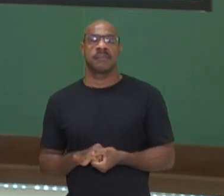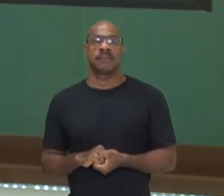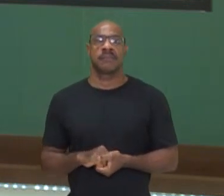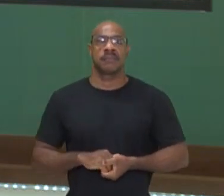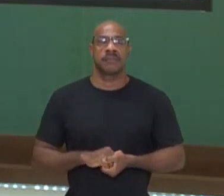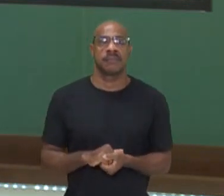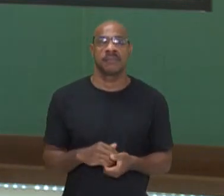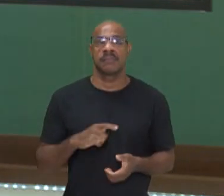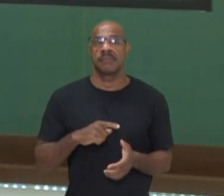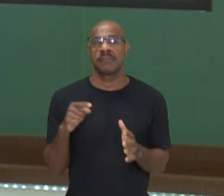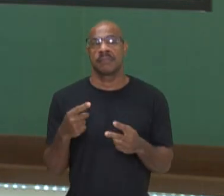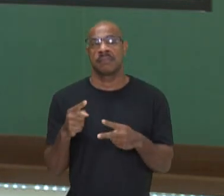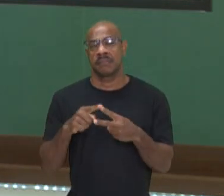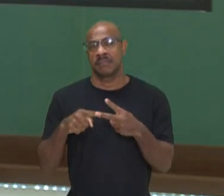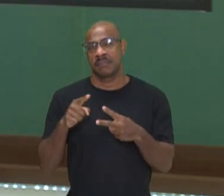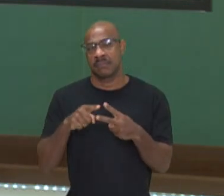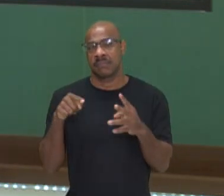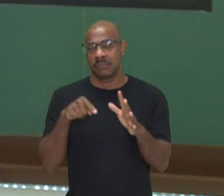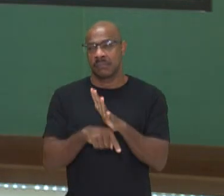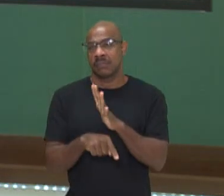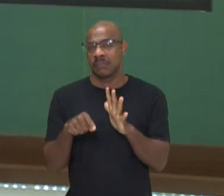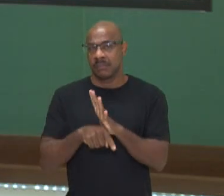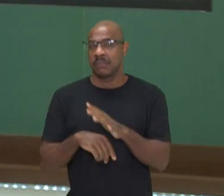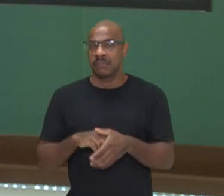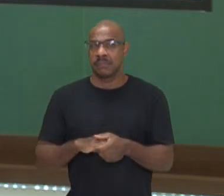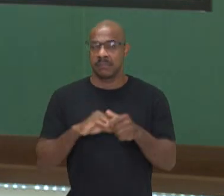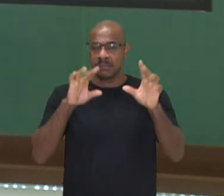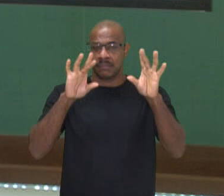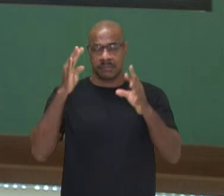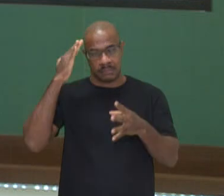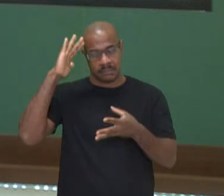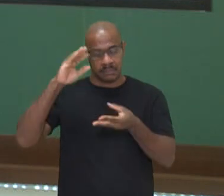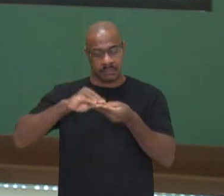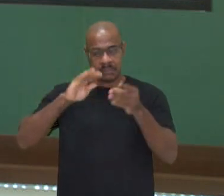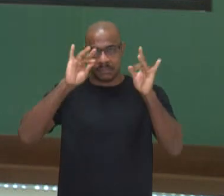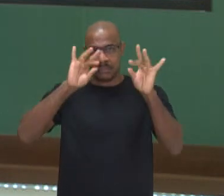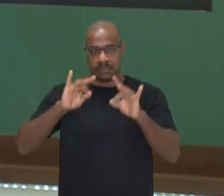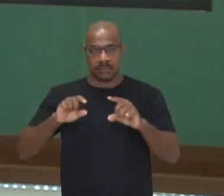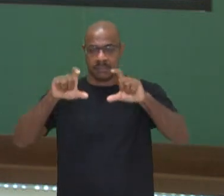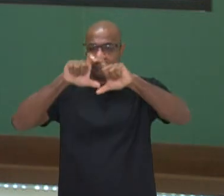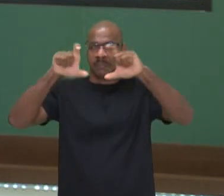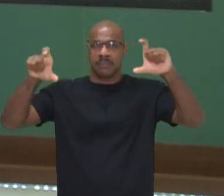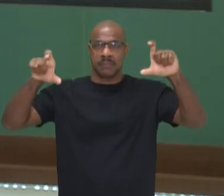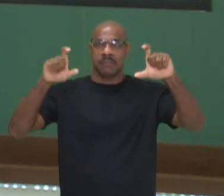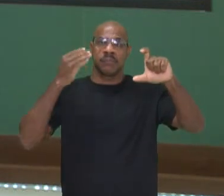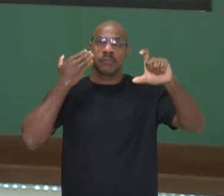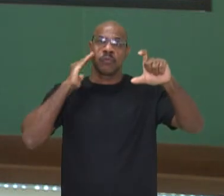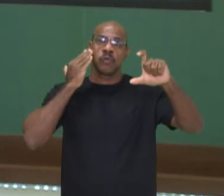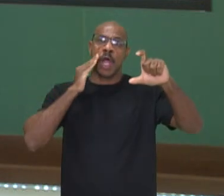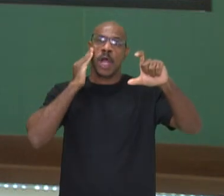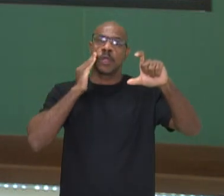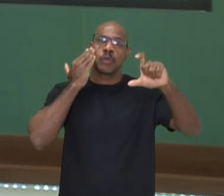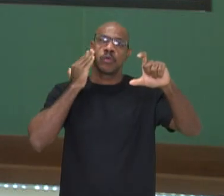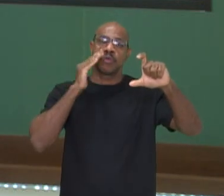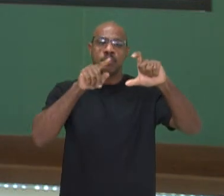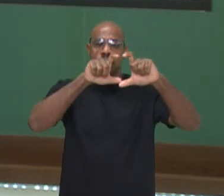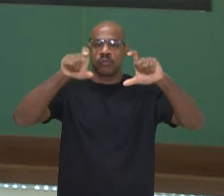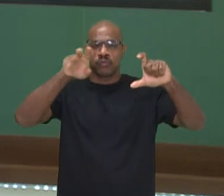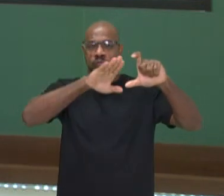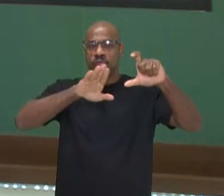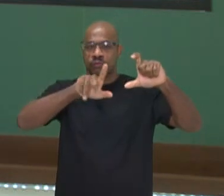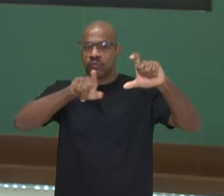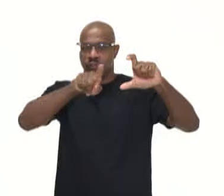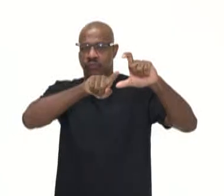aqui eu tenho duas perguntas para uma compreensão um pouco mais detalhada desse pedaço que está em azul aqui em cima, tá bom?